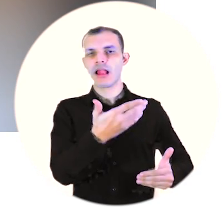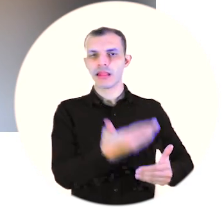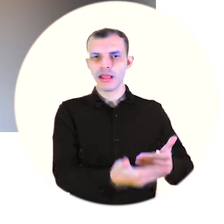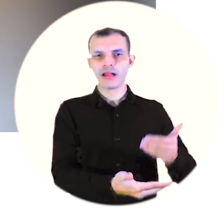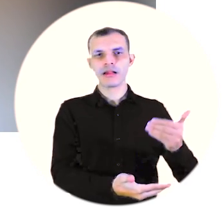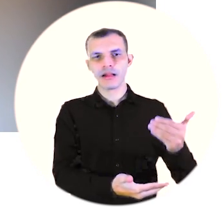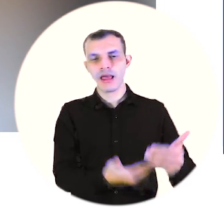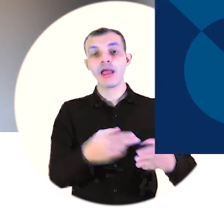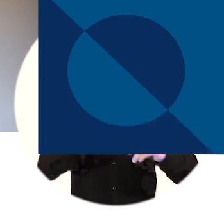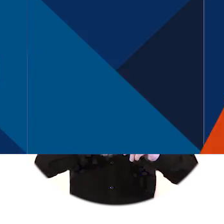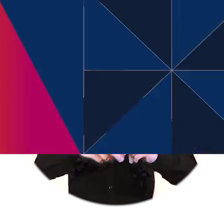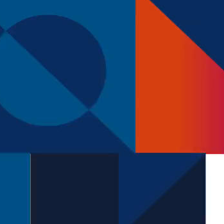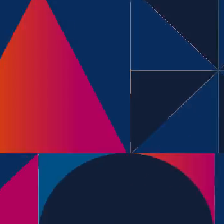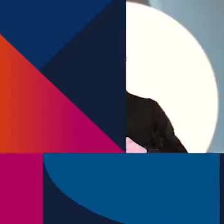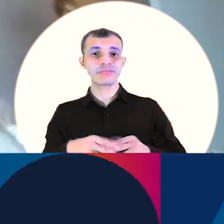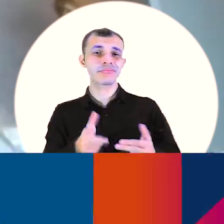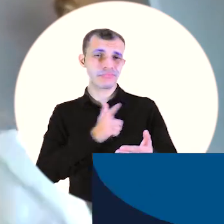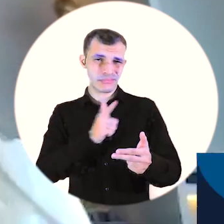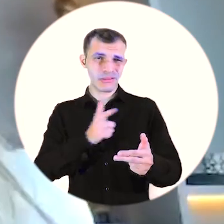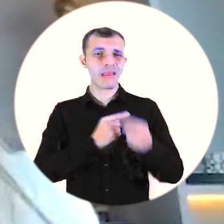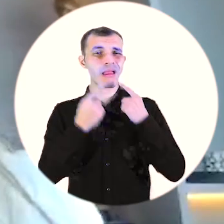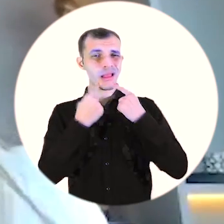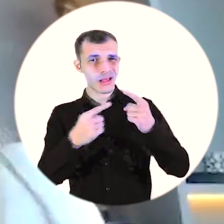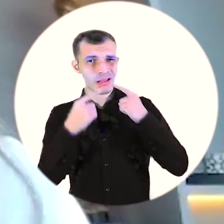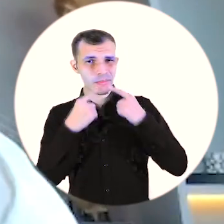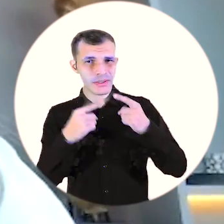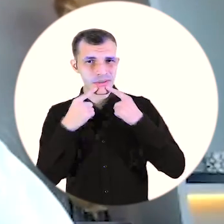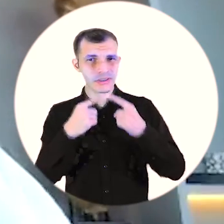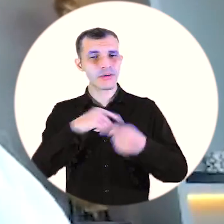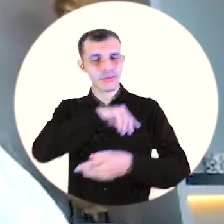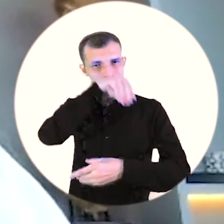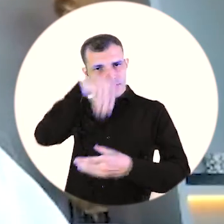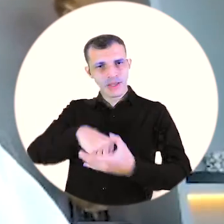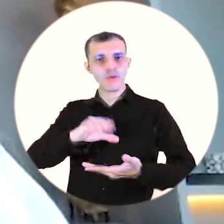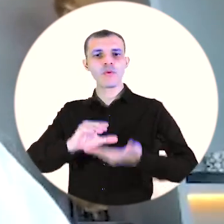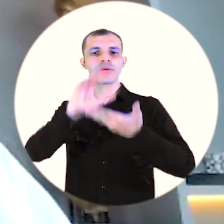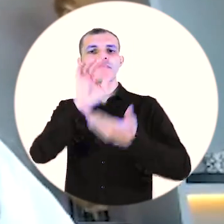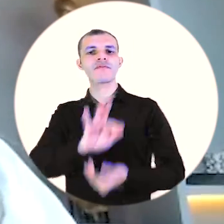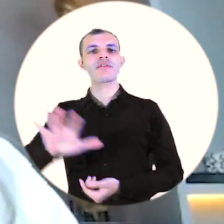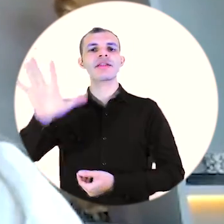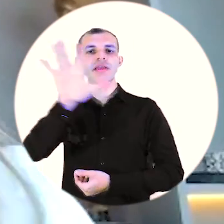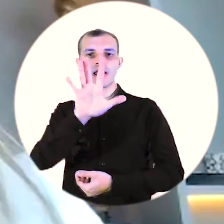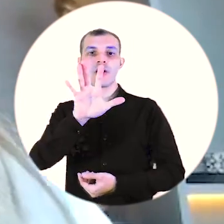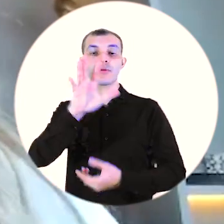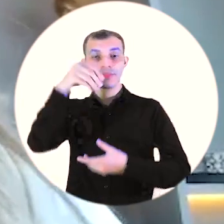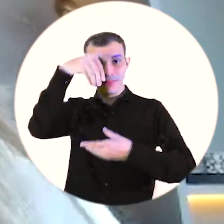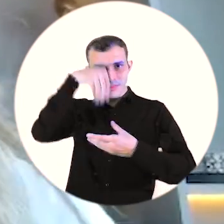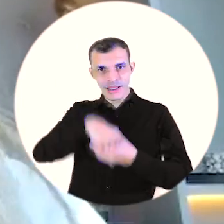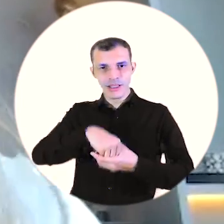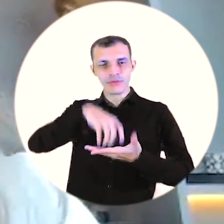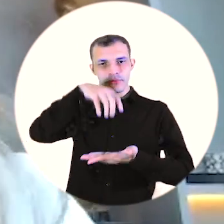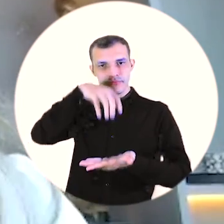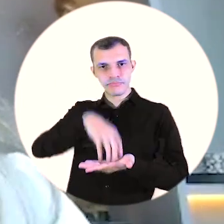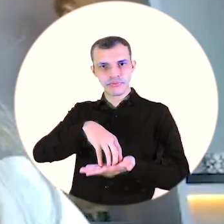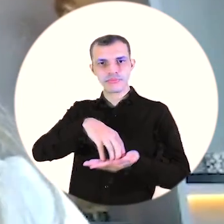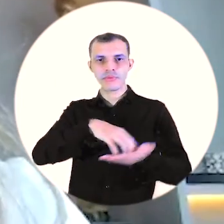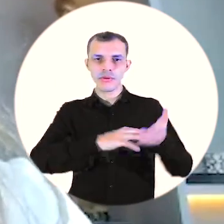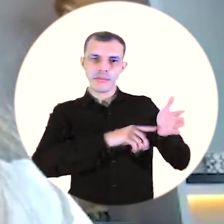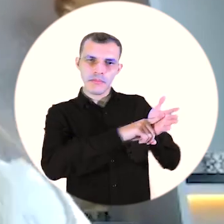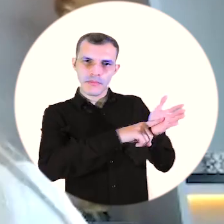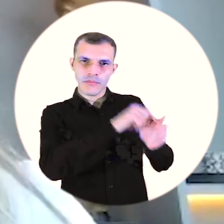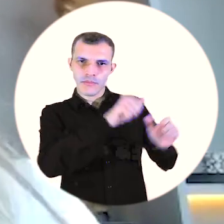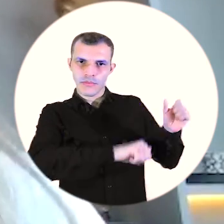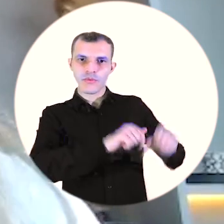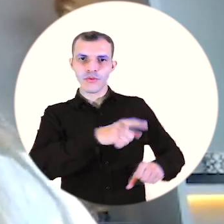aí acaba que nascendo reclamações no âmbito do Conselho Federal, dentro da nossa corregedoria,